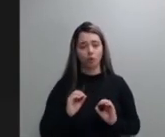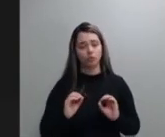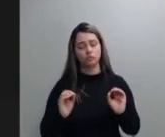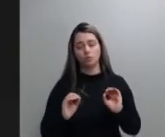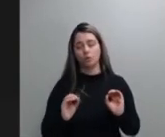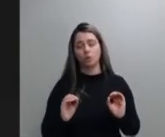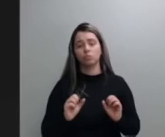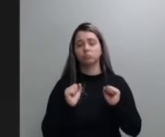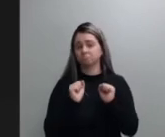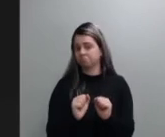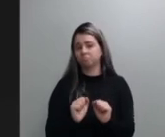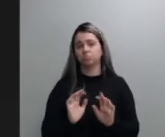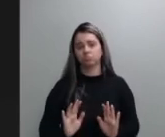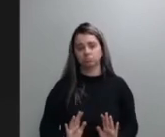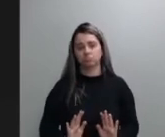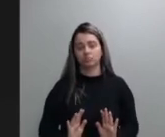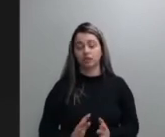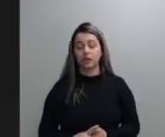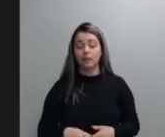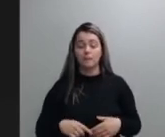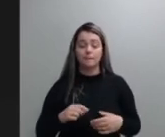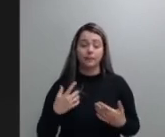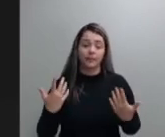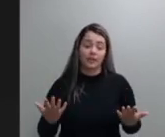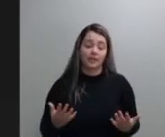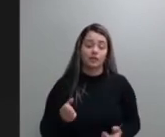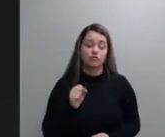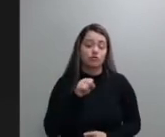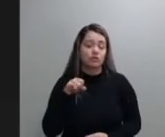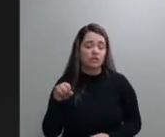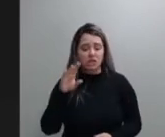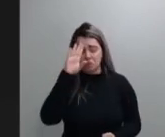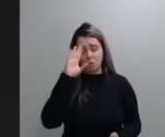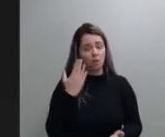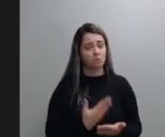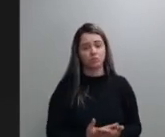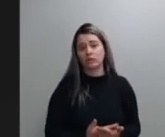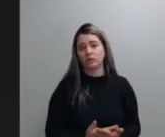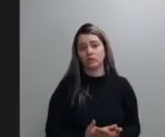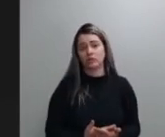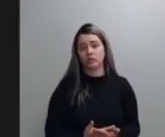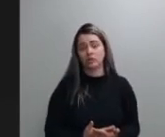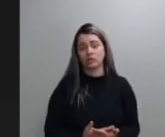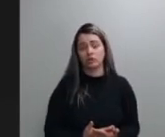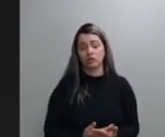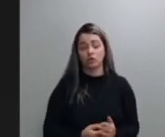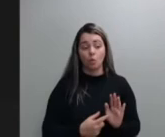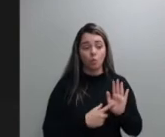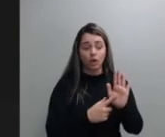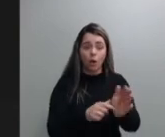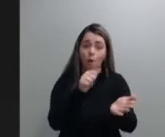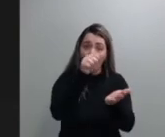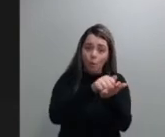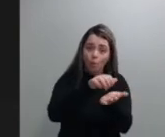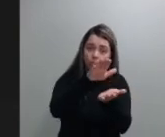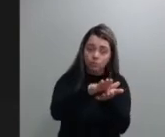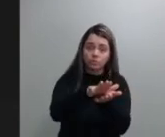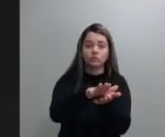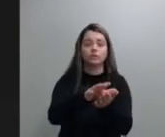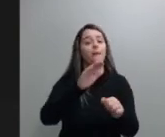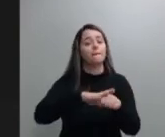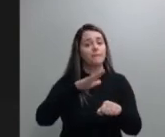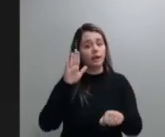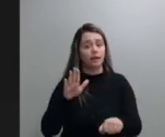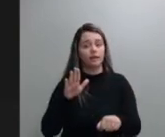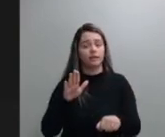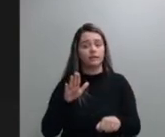aconteça e não apresentar o CAD o tal pré-contrato já se expõe a uma multa e mais também essa